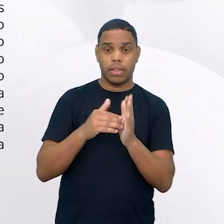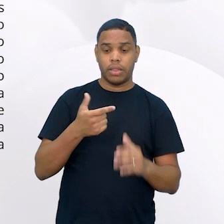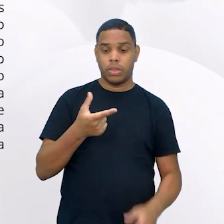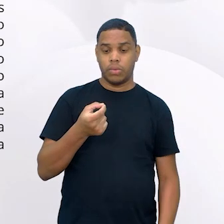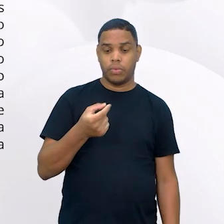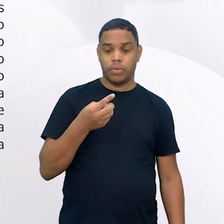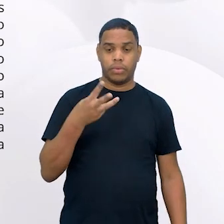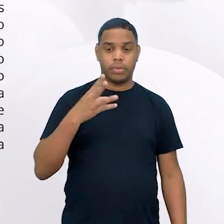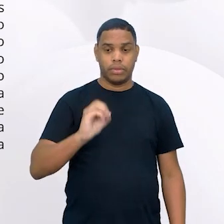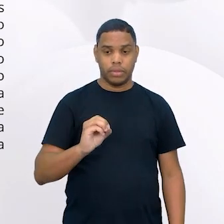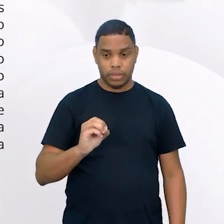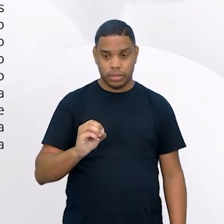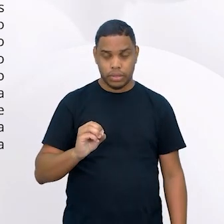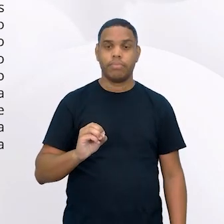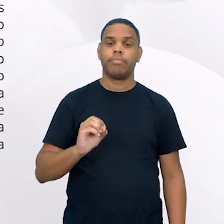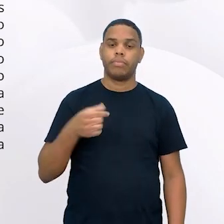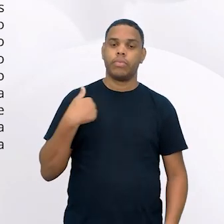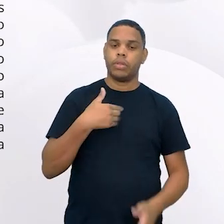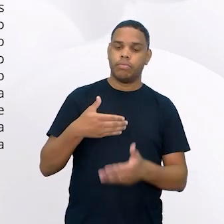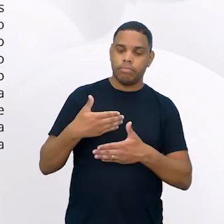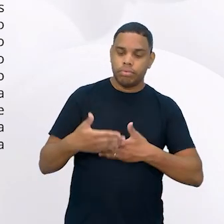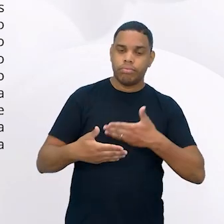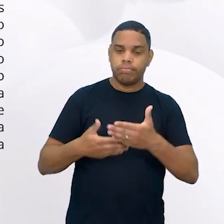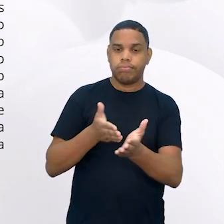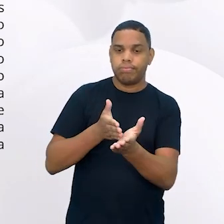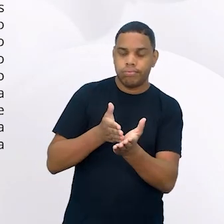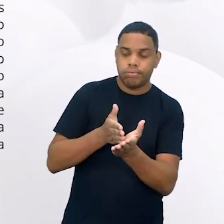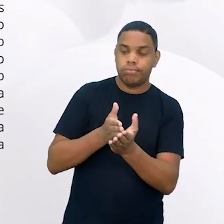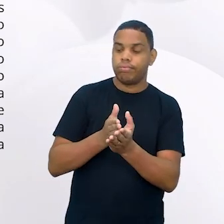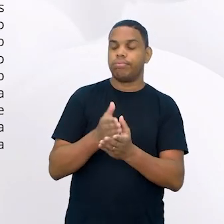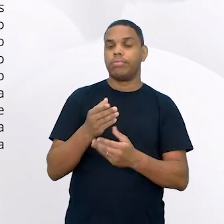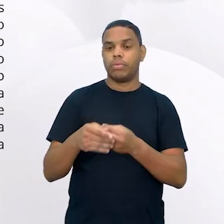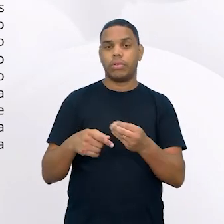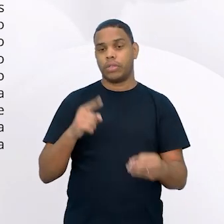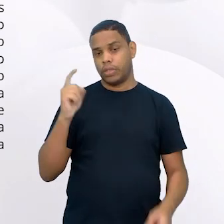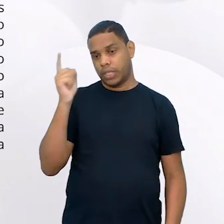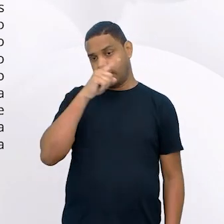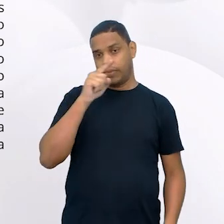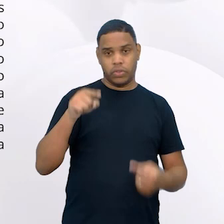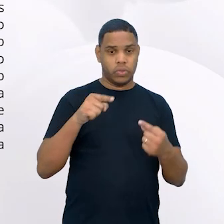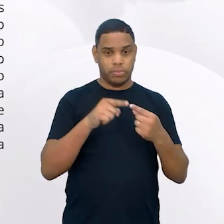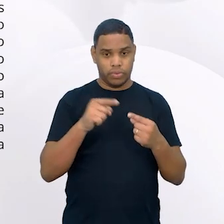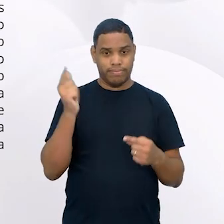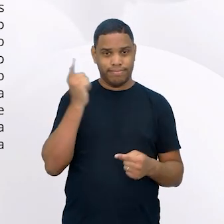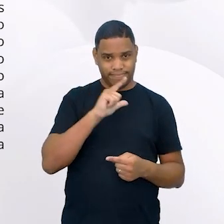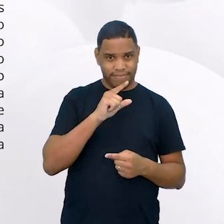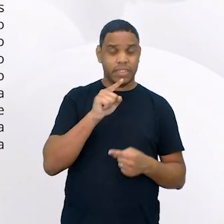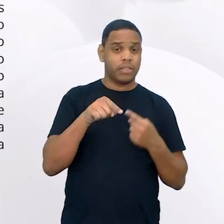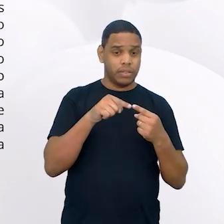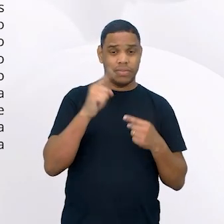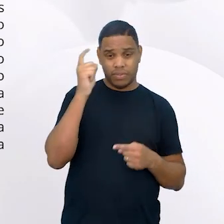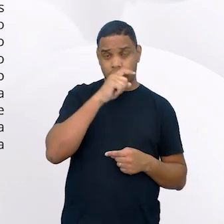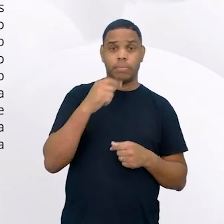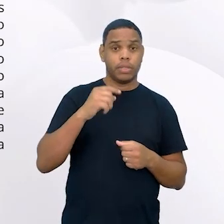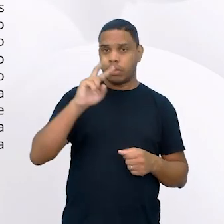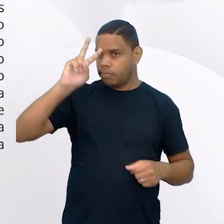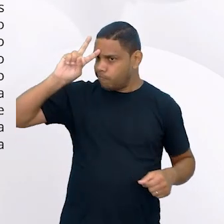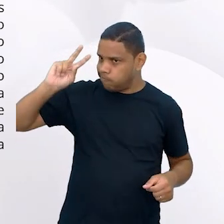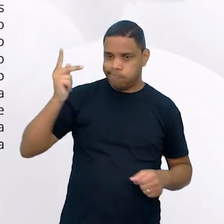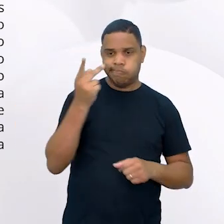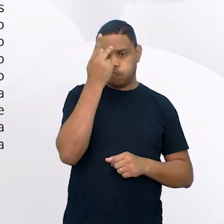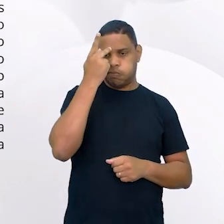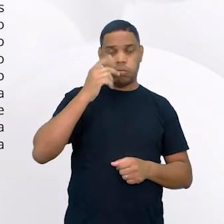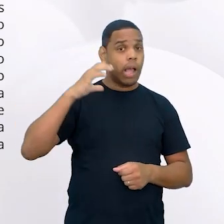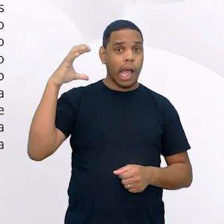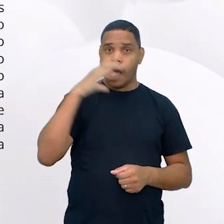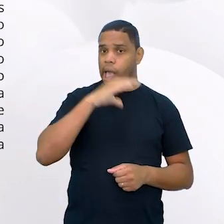2030, né, que claramente a gente já está percebendo que a gente dificilmente vai alcançar essa meta se a gente não mudar radicalmente a nossa